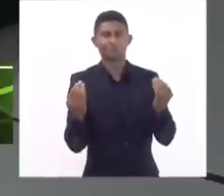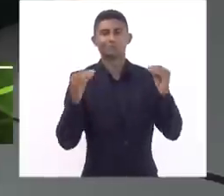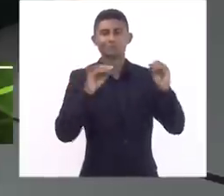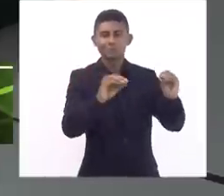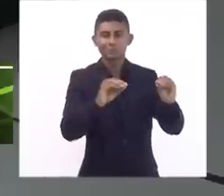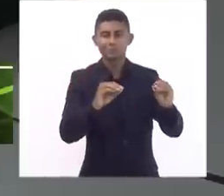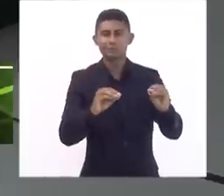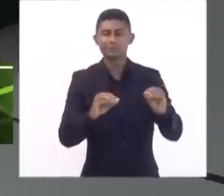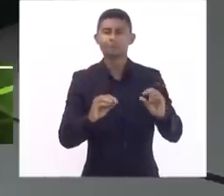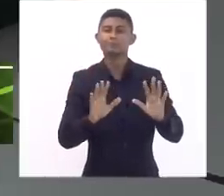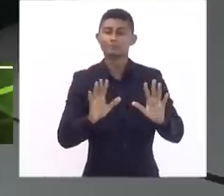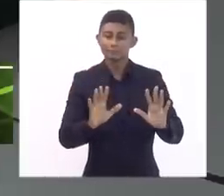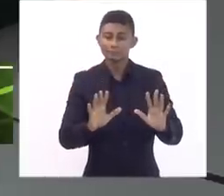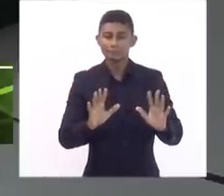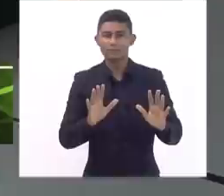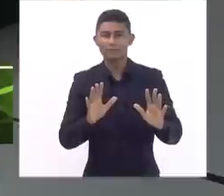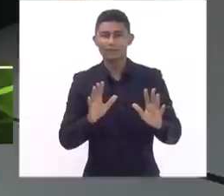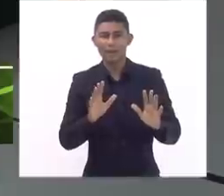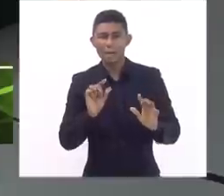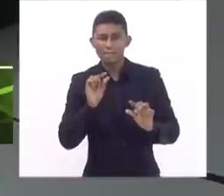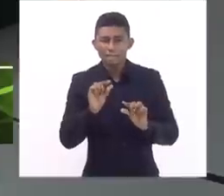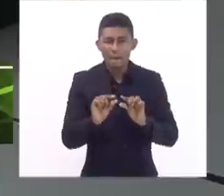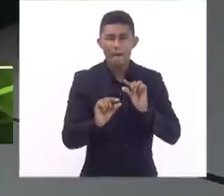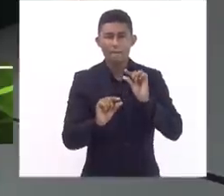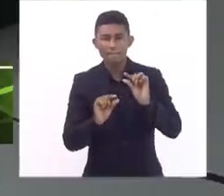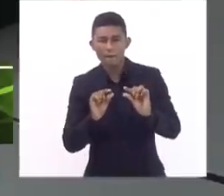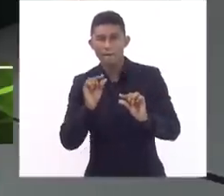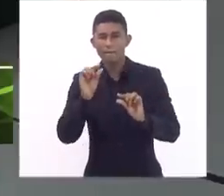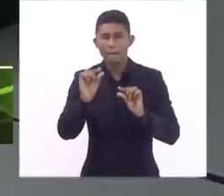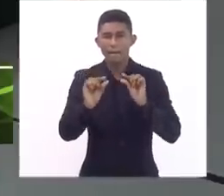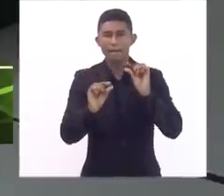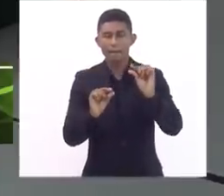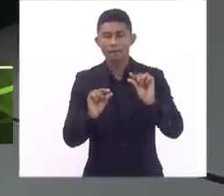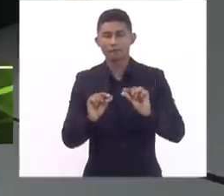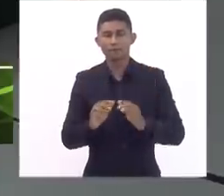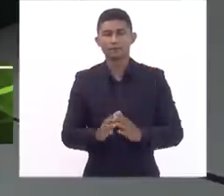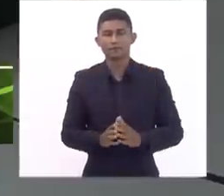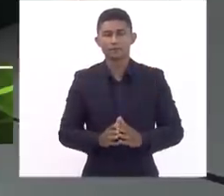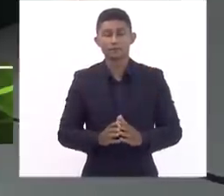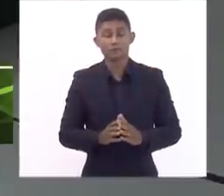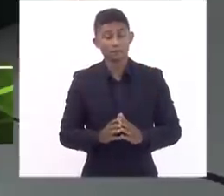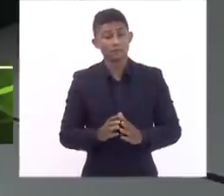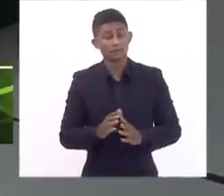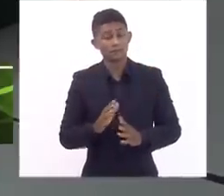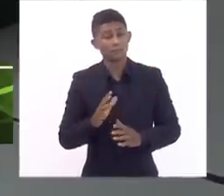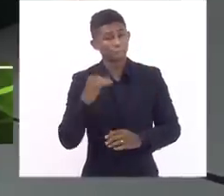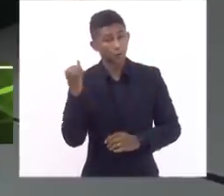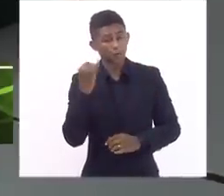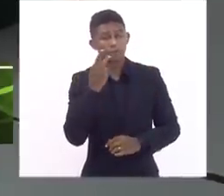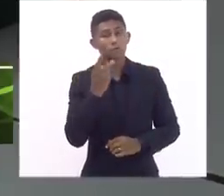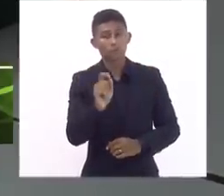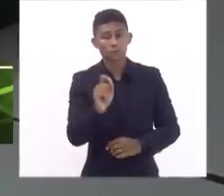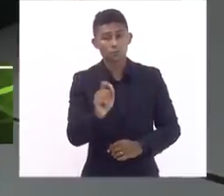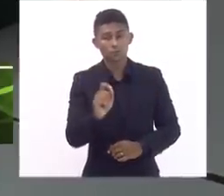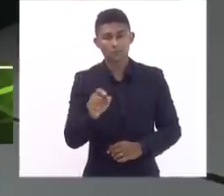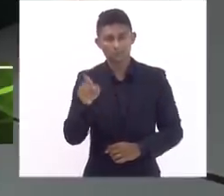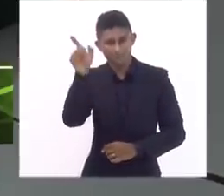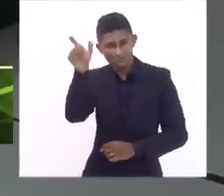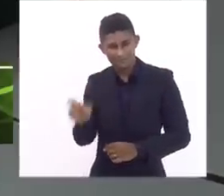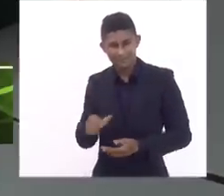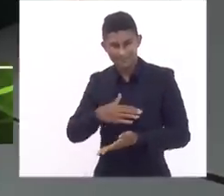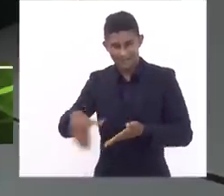está ocorrendo. A gente, inclusive, deputado Márcio, é importante falar isso, a gente, inclusive, eu coloquei diretamente para o